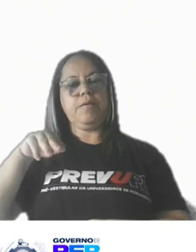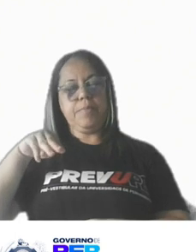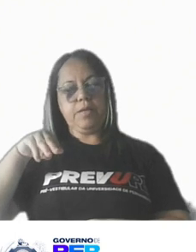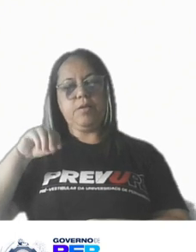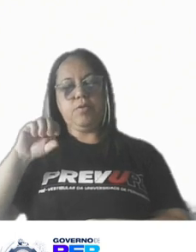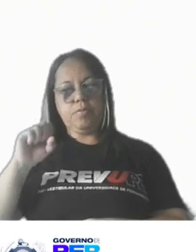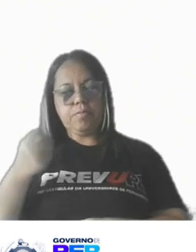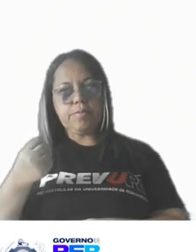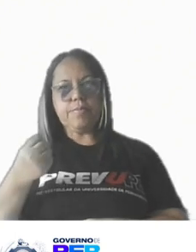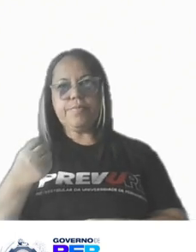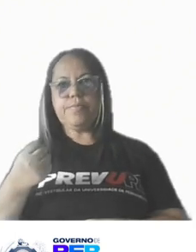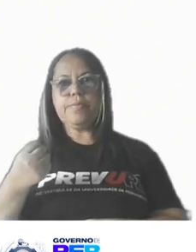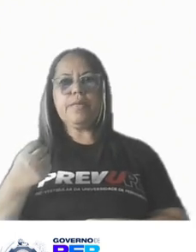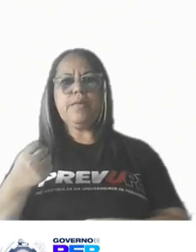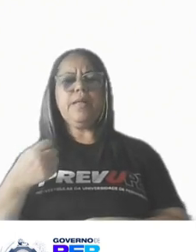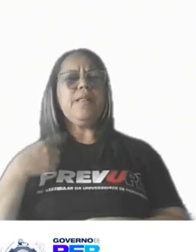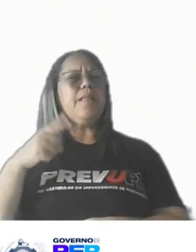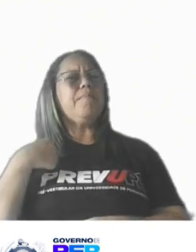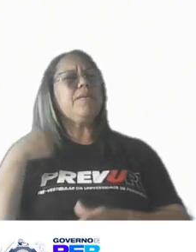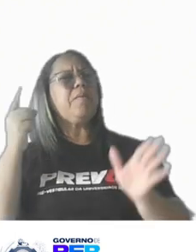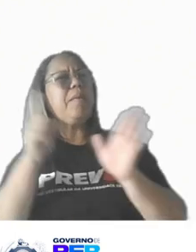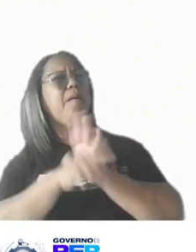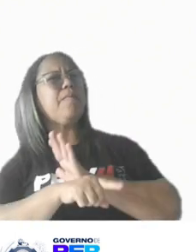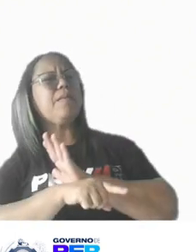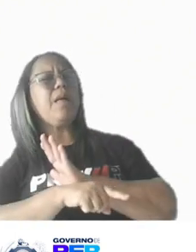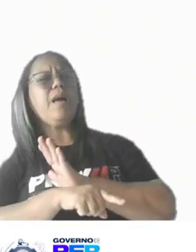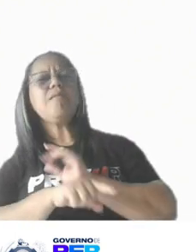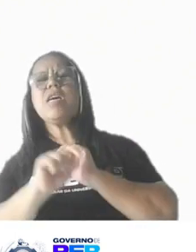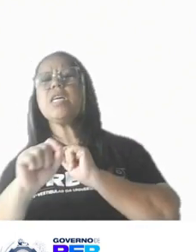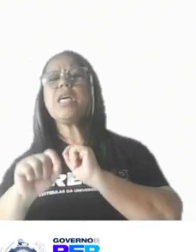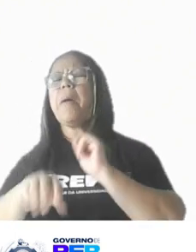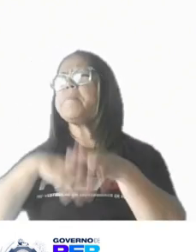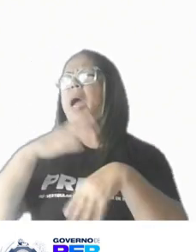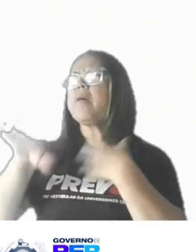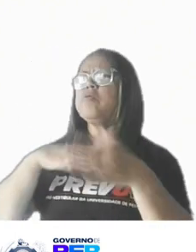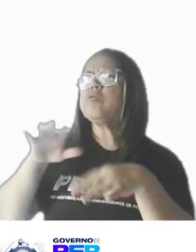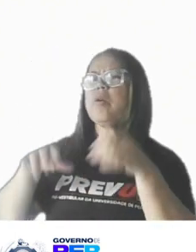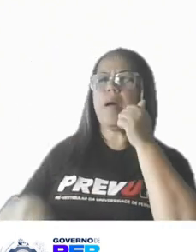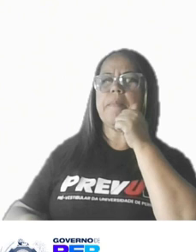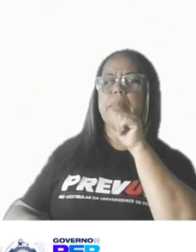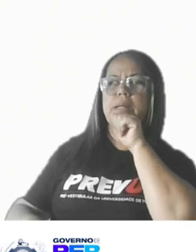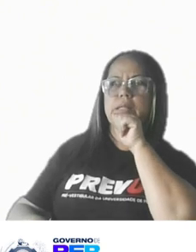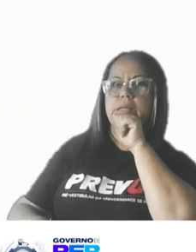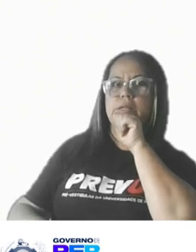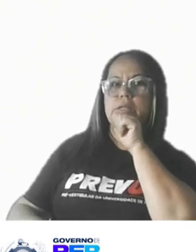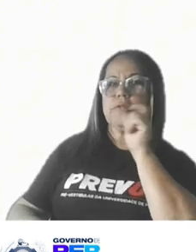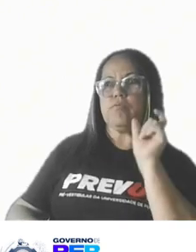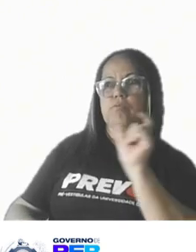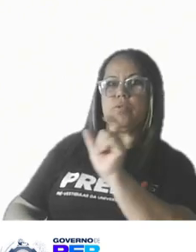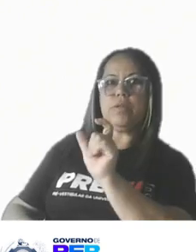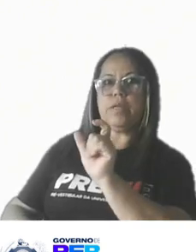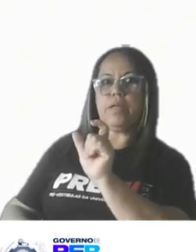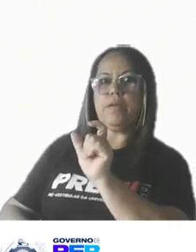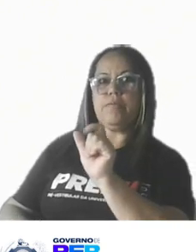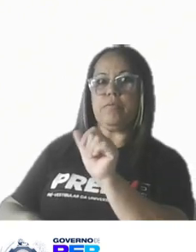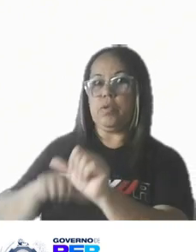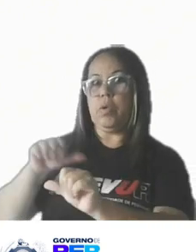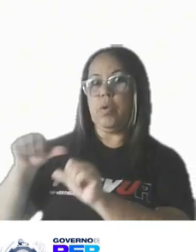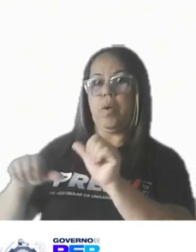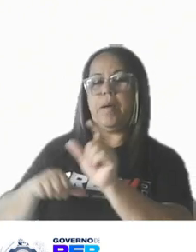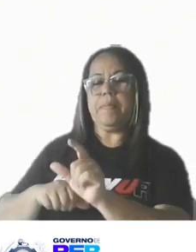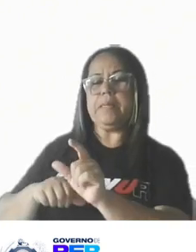Letra B. Ao perguntar quem havia feito a bagunça no quarto, a mãe de Calvin substituiu uma palavra em seu discurso por meio da perifrase.